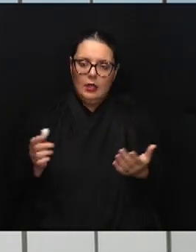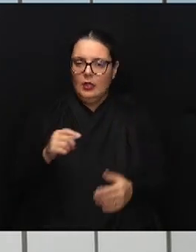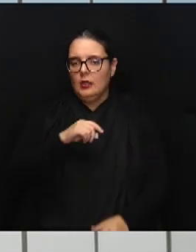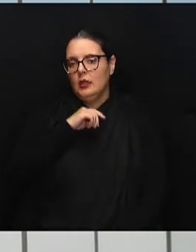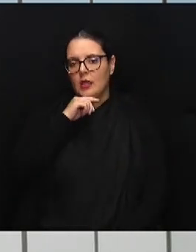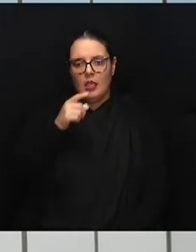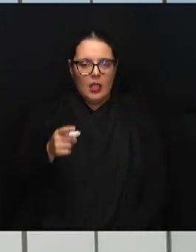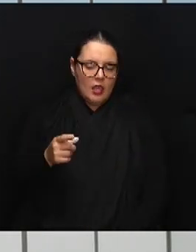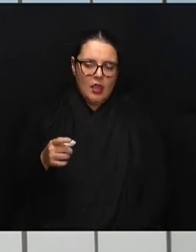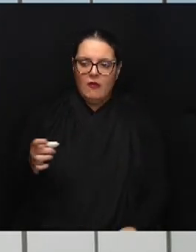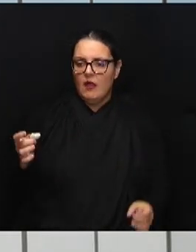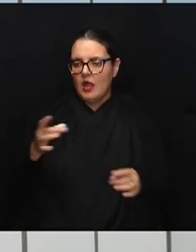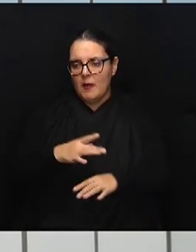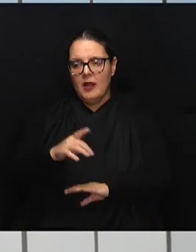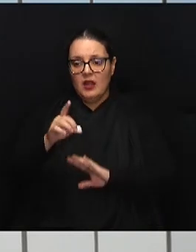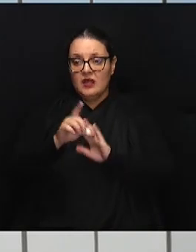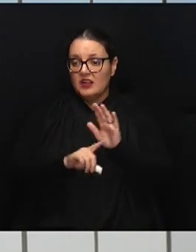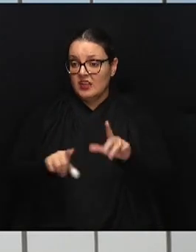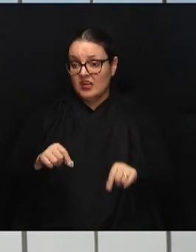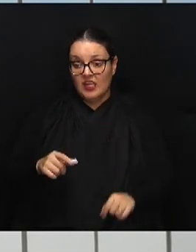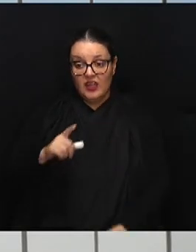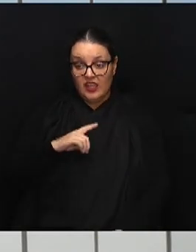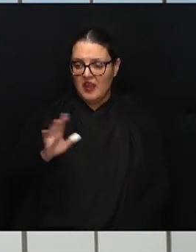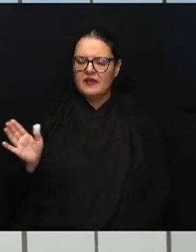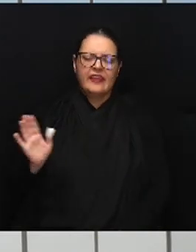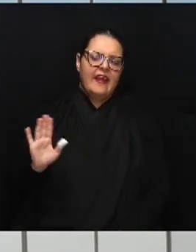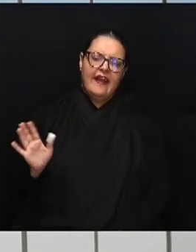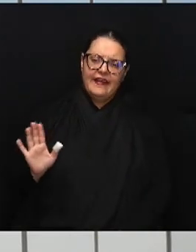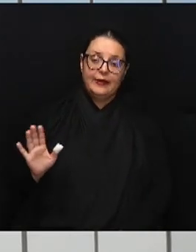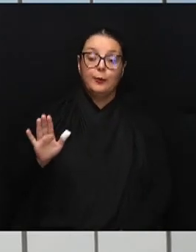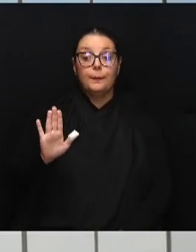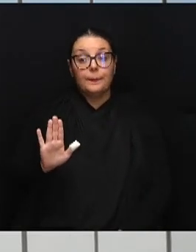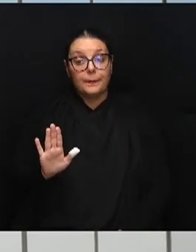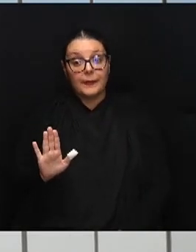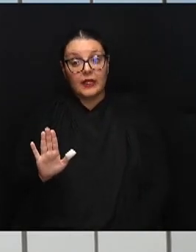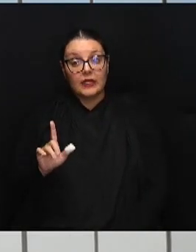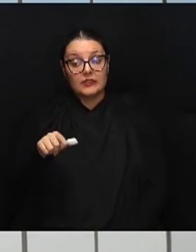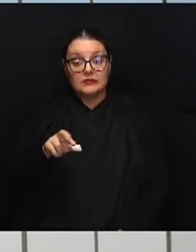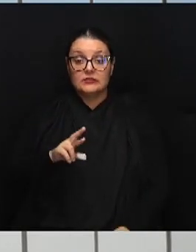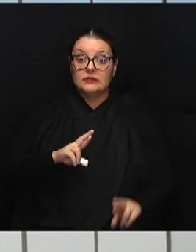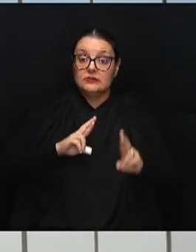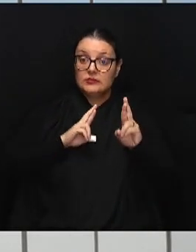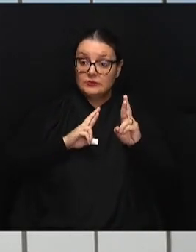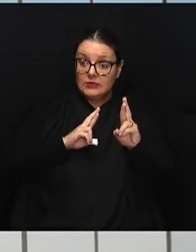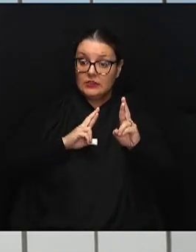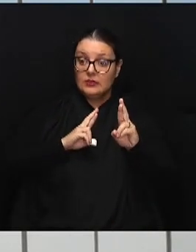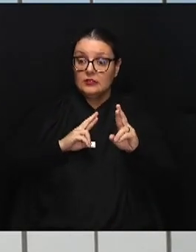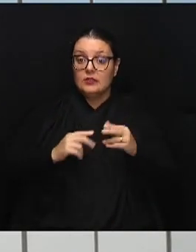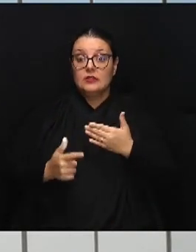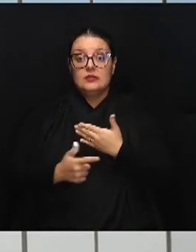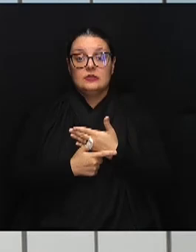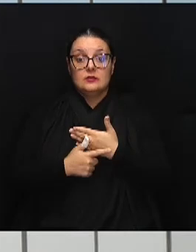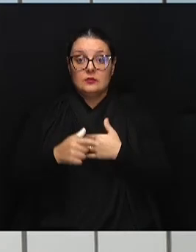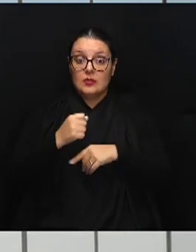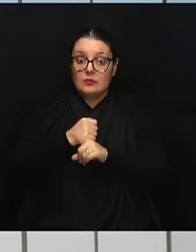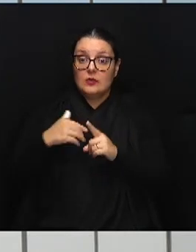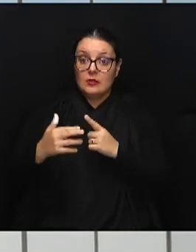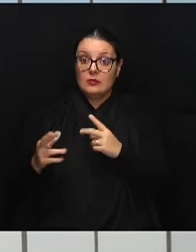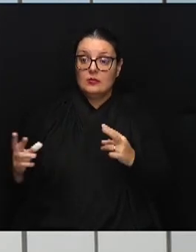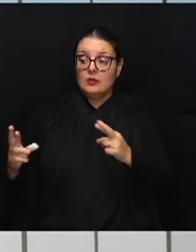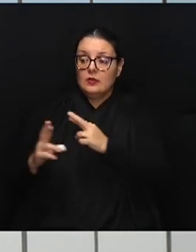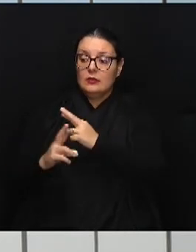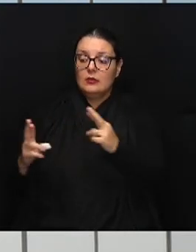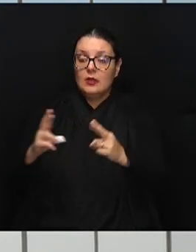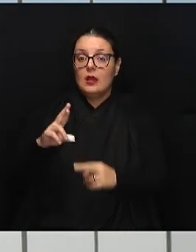direitos de escolha que a gente tem, mas é esperado que esses papéis sociais sejam